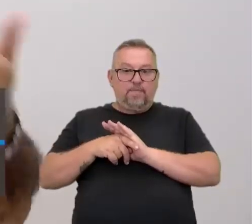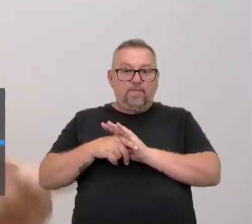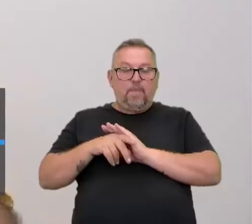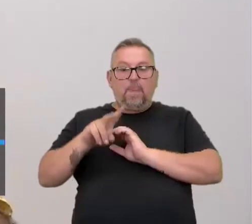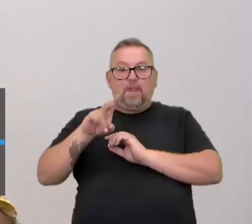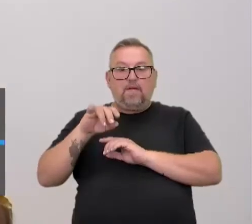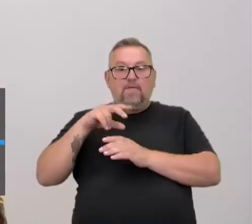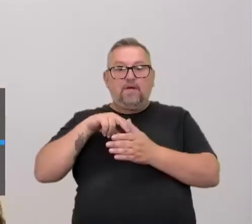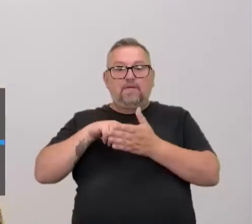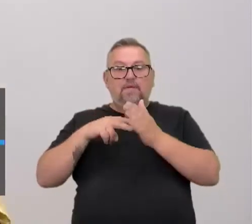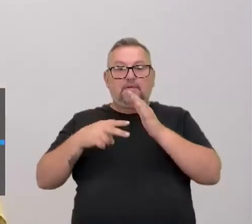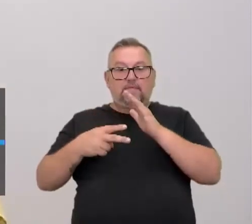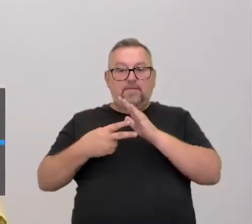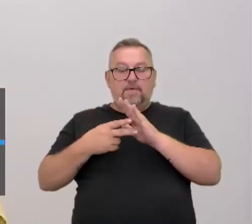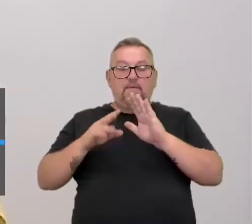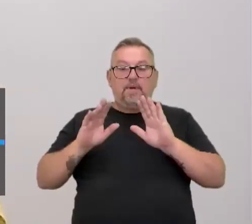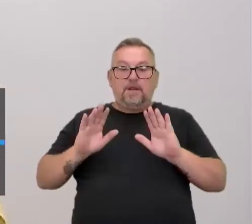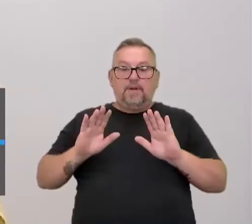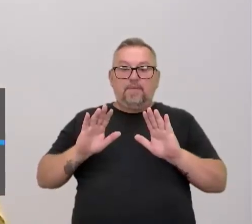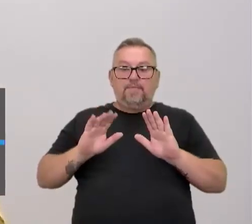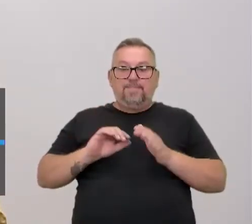vai dignificar o homem. Peraí.